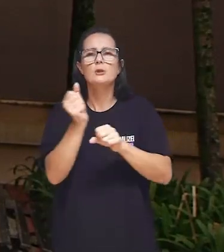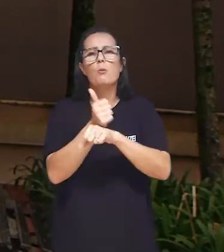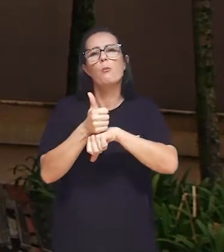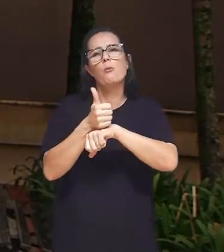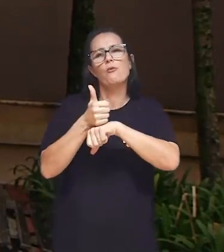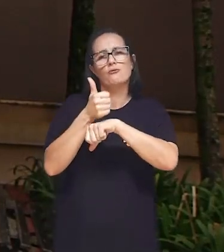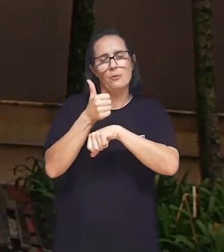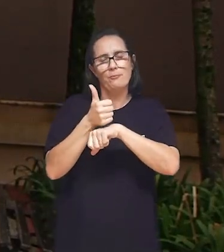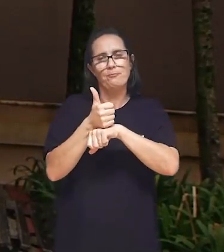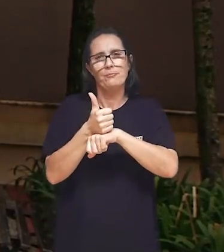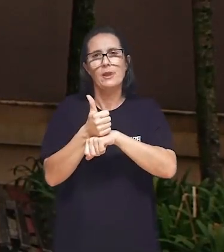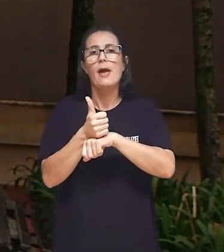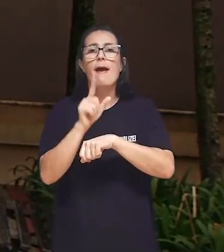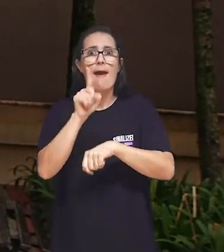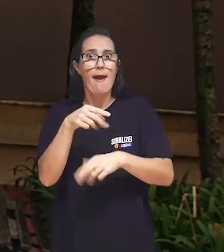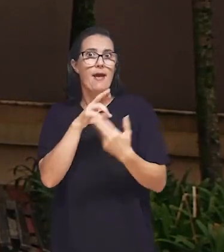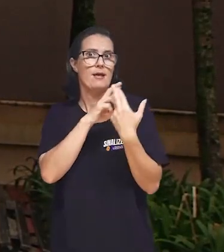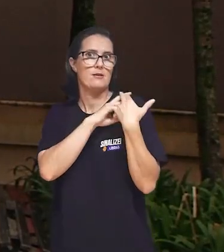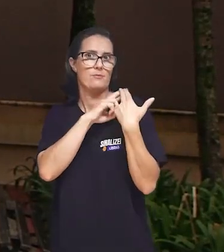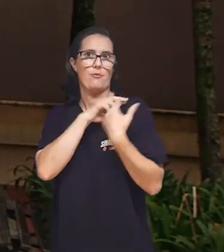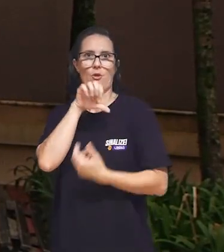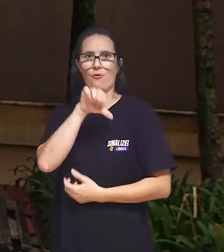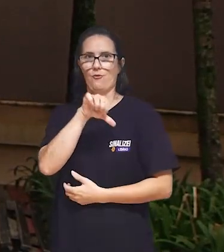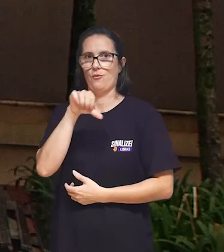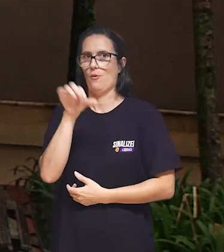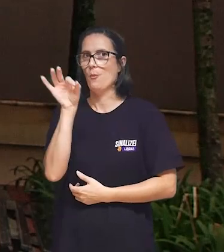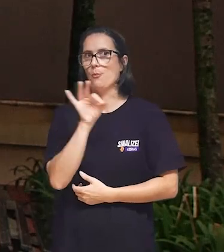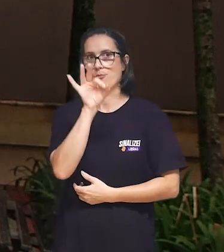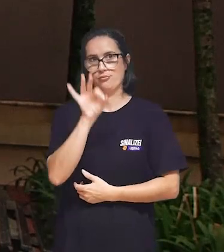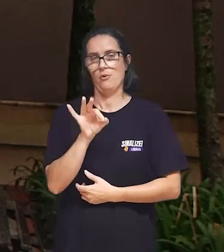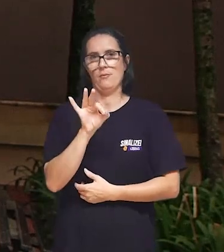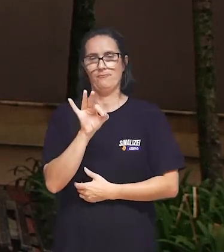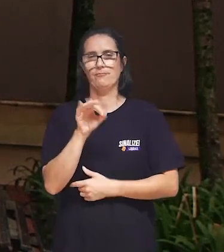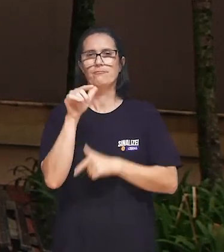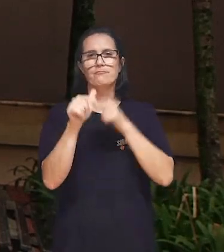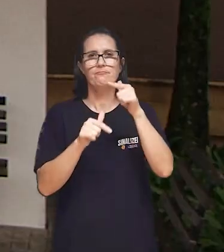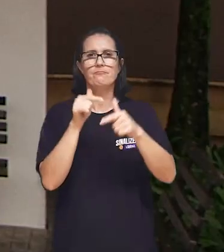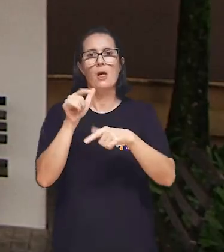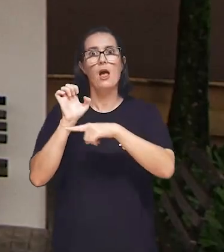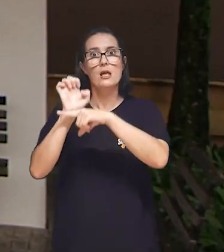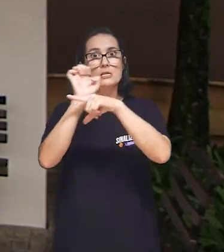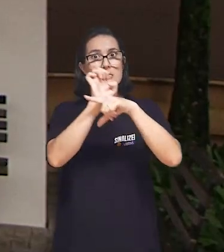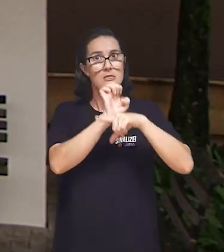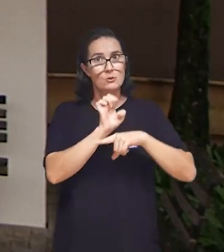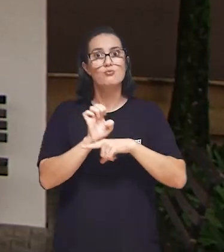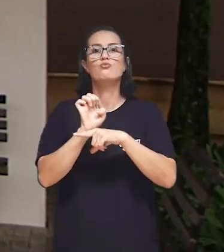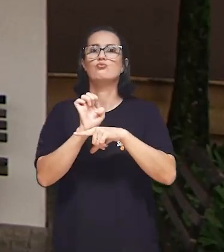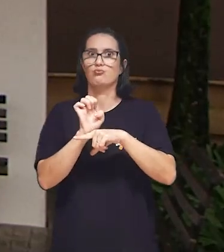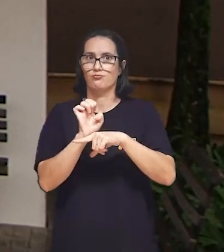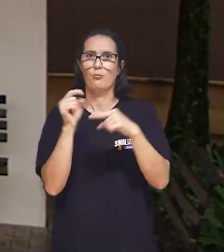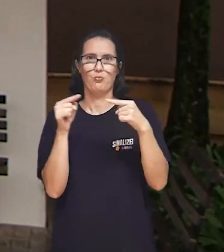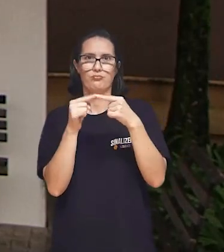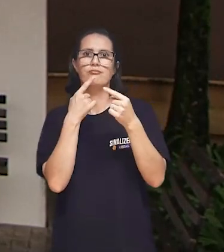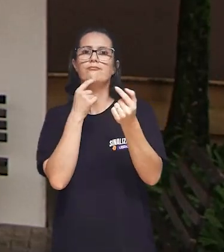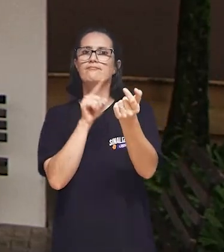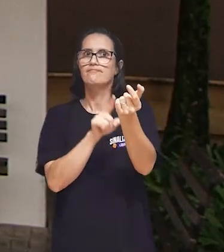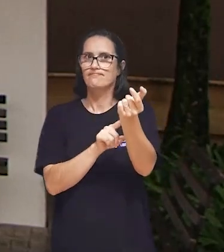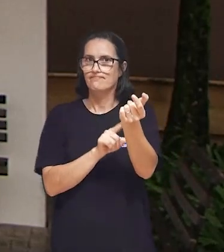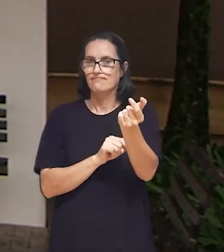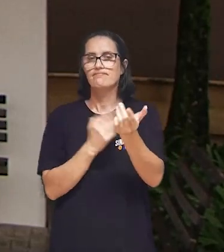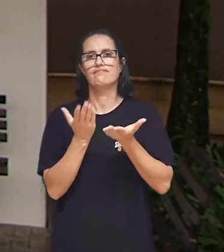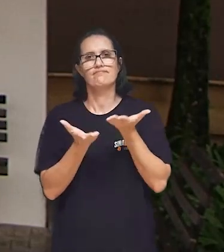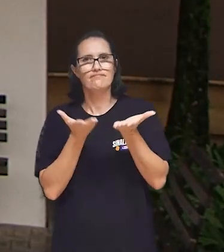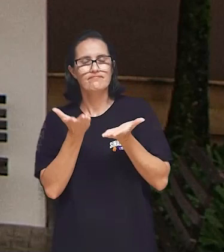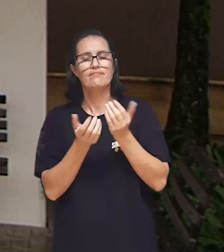por 99% da cobertura estadual em hemoterapia. Em Jaraguá do Sul, a unidade de coleta